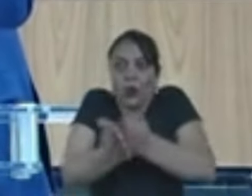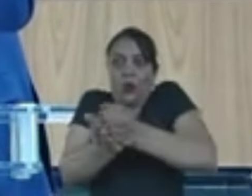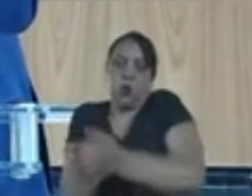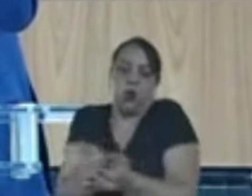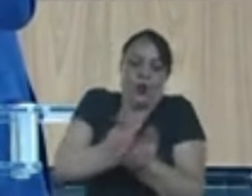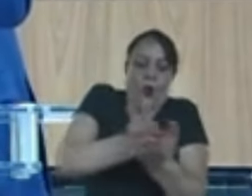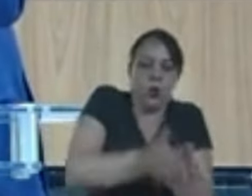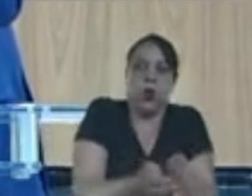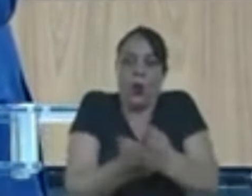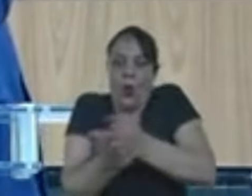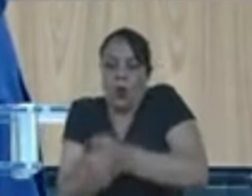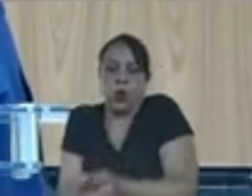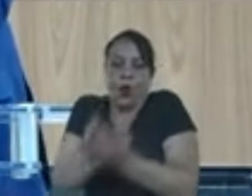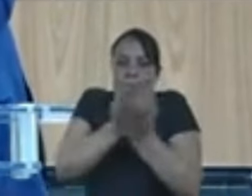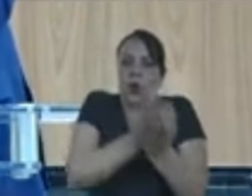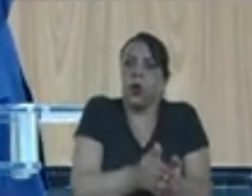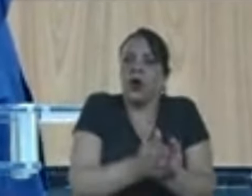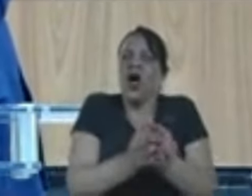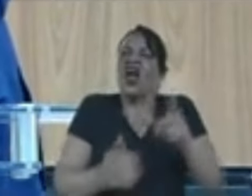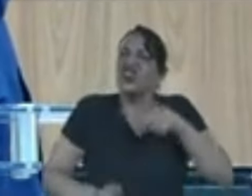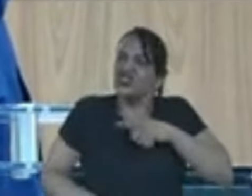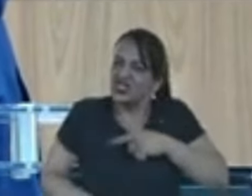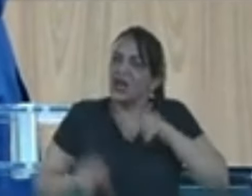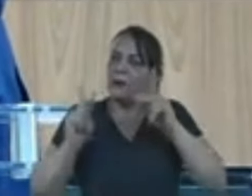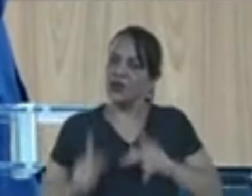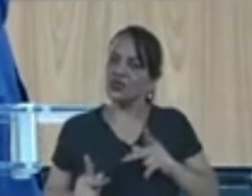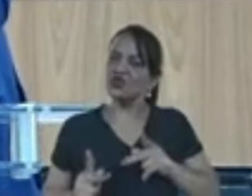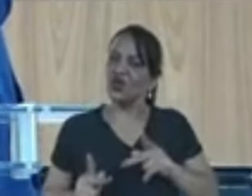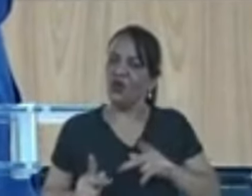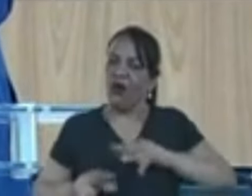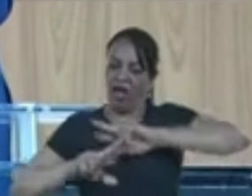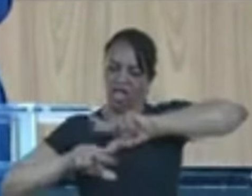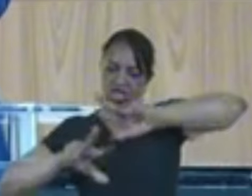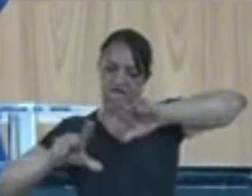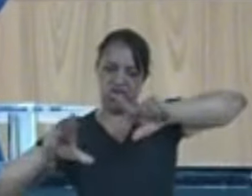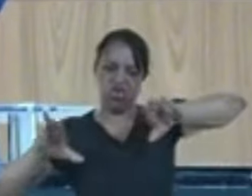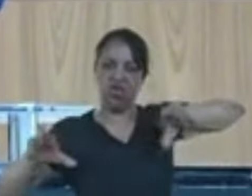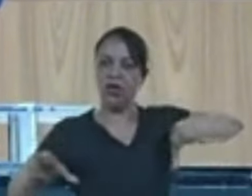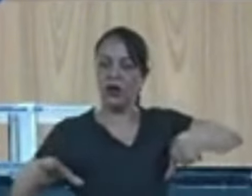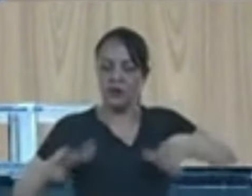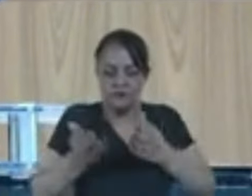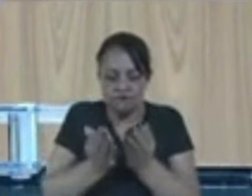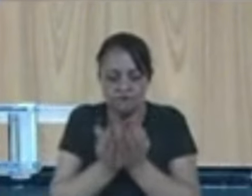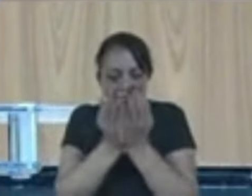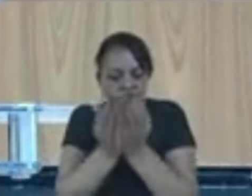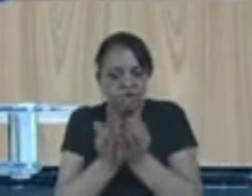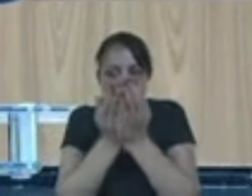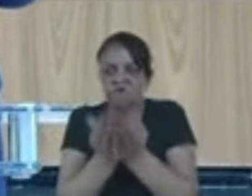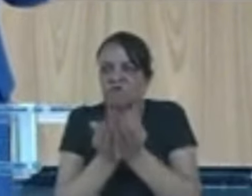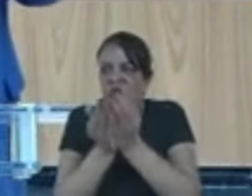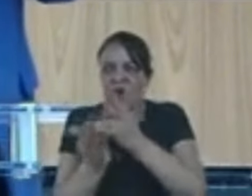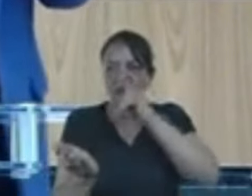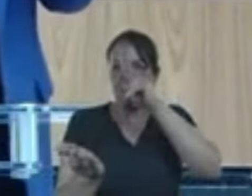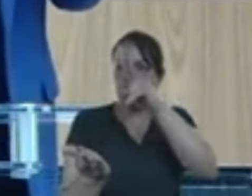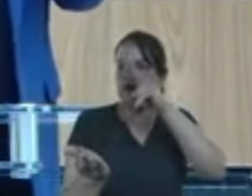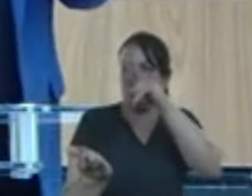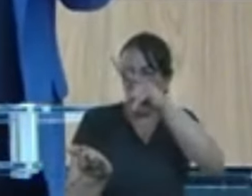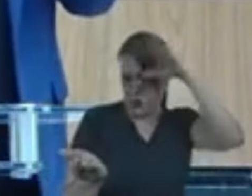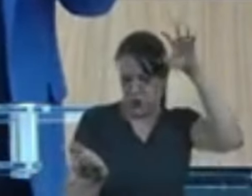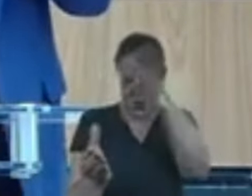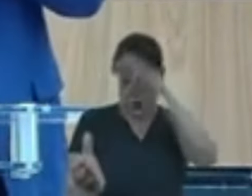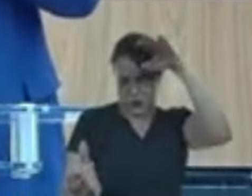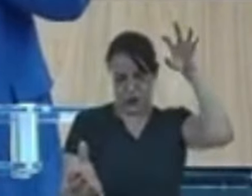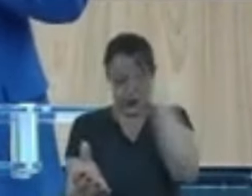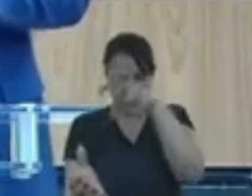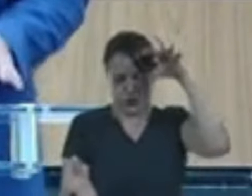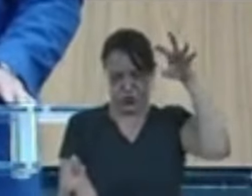que tinham adorações diferentes, o barco continuava sofrendo um ataque violento dos ventos